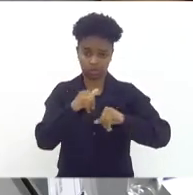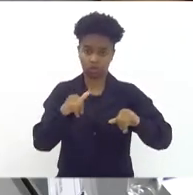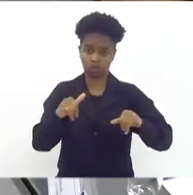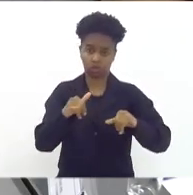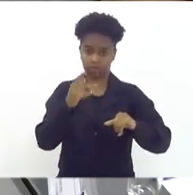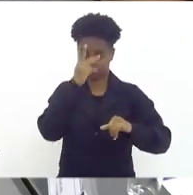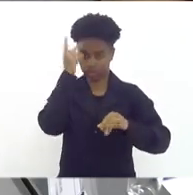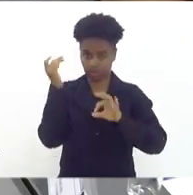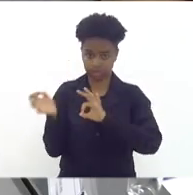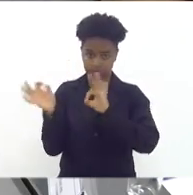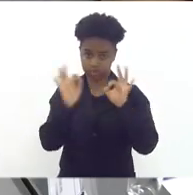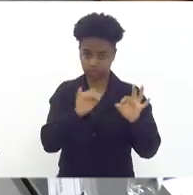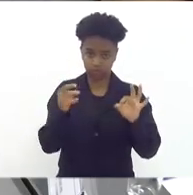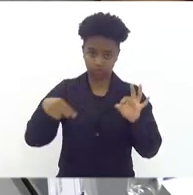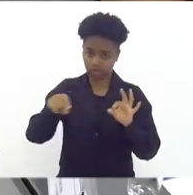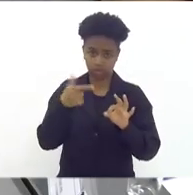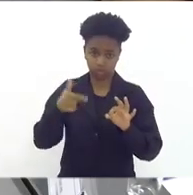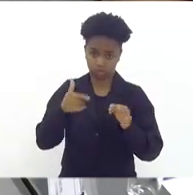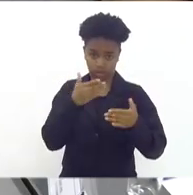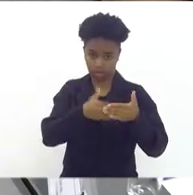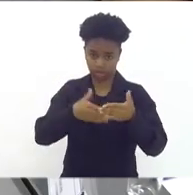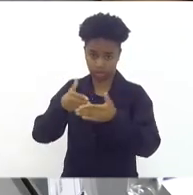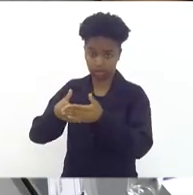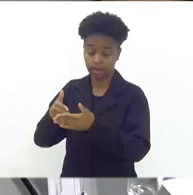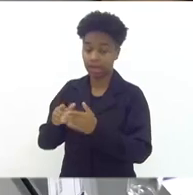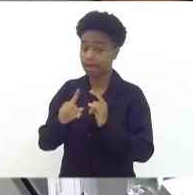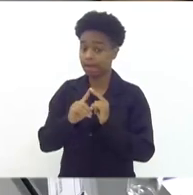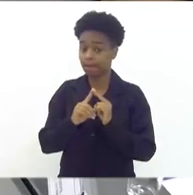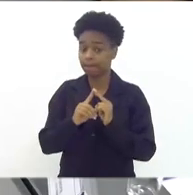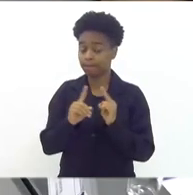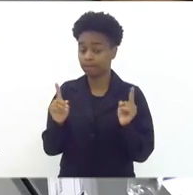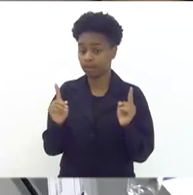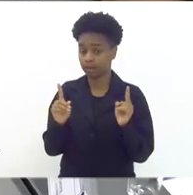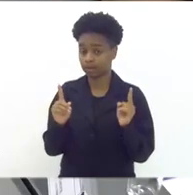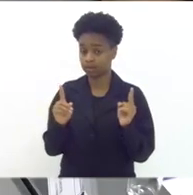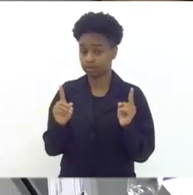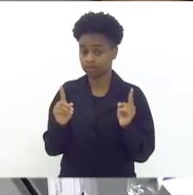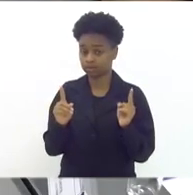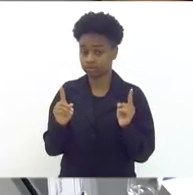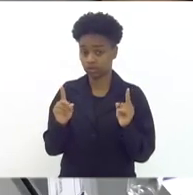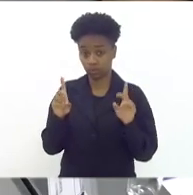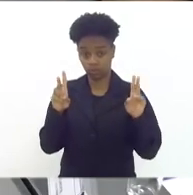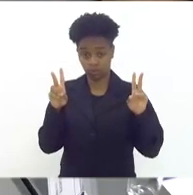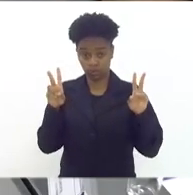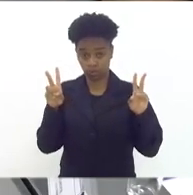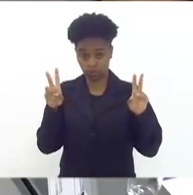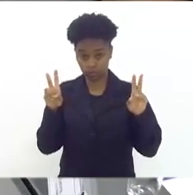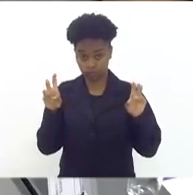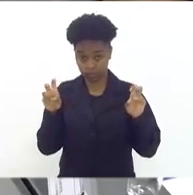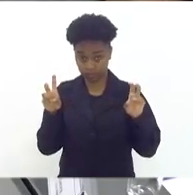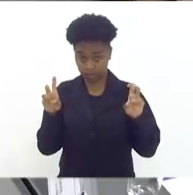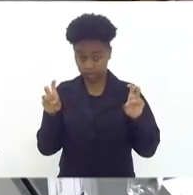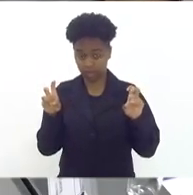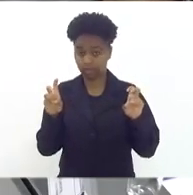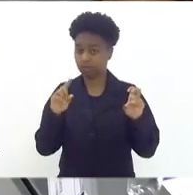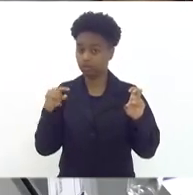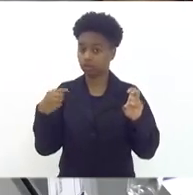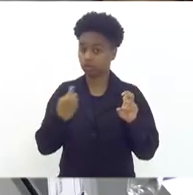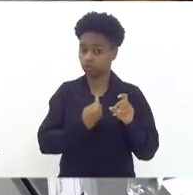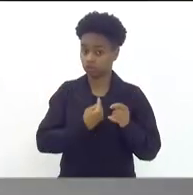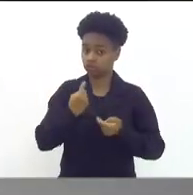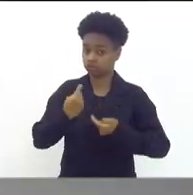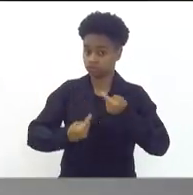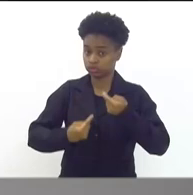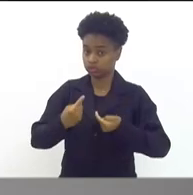esse essa restrição ou seja esse assunto está sendo tratado